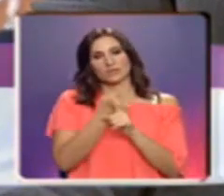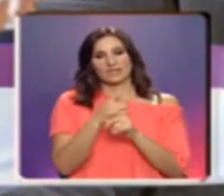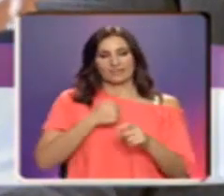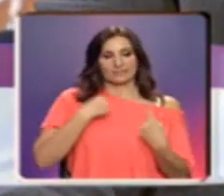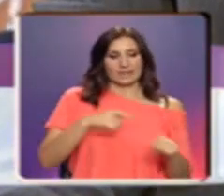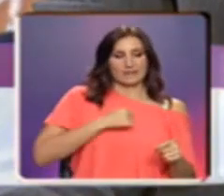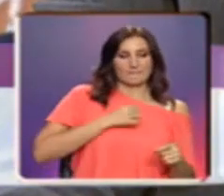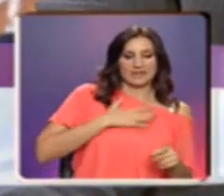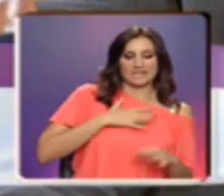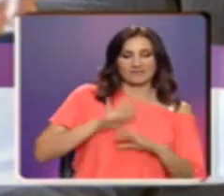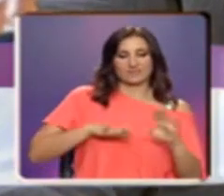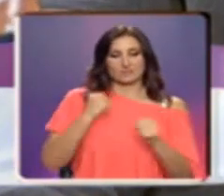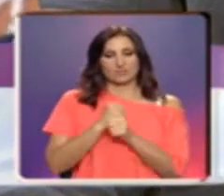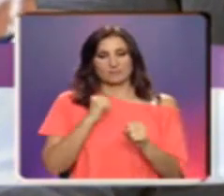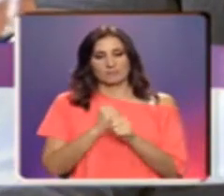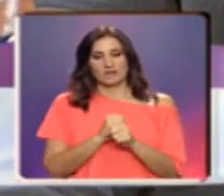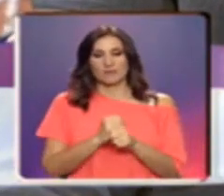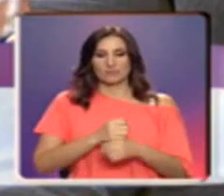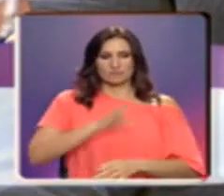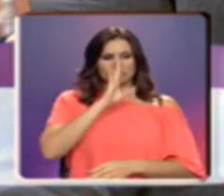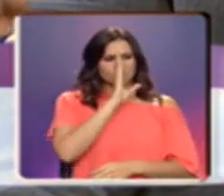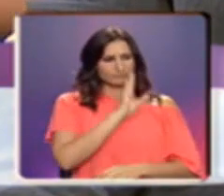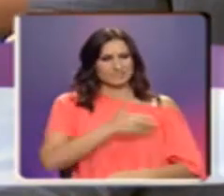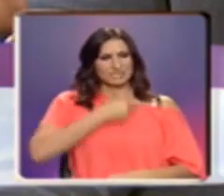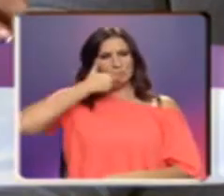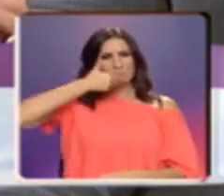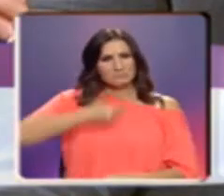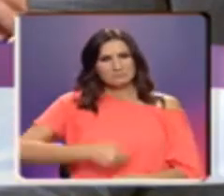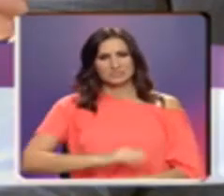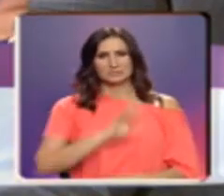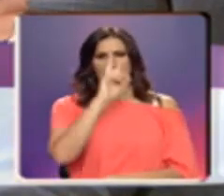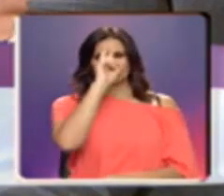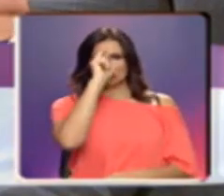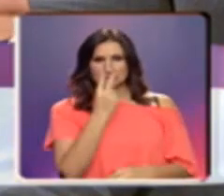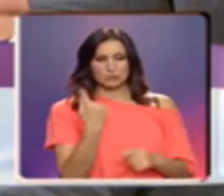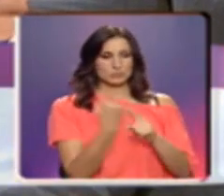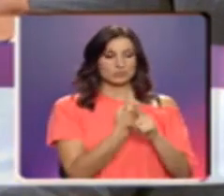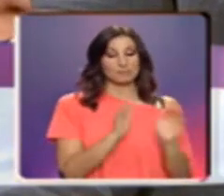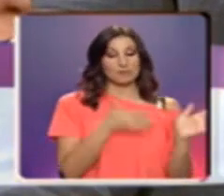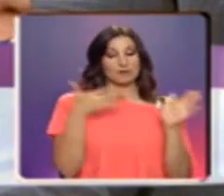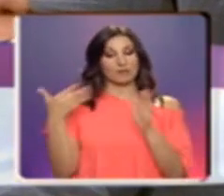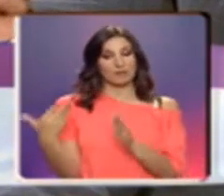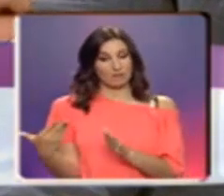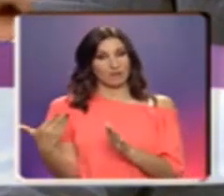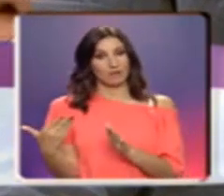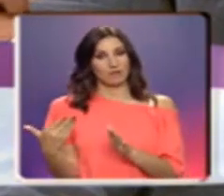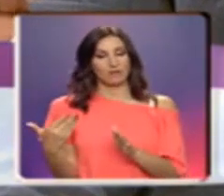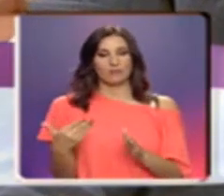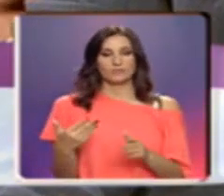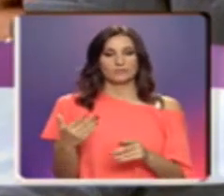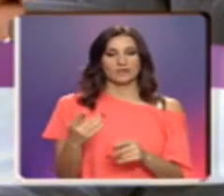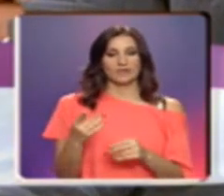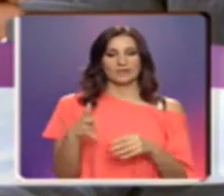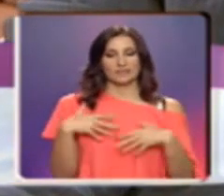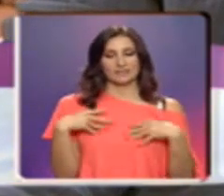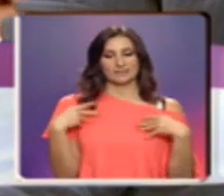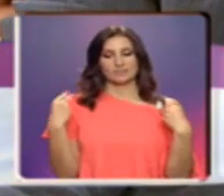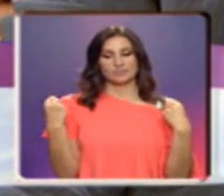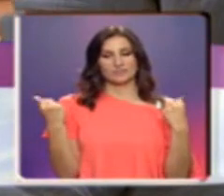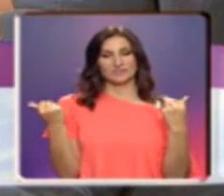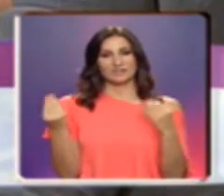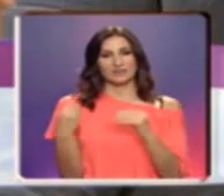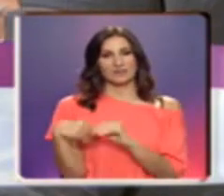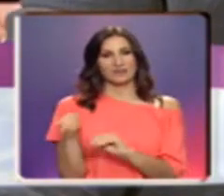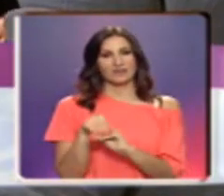empresas, fazemos o nosso trabalho e fazemos-o com afinco, com competência. Outra coisa é introduzir o fator emocional no meio